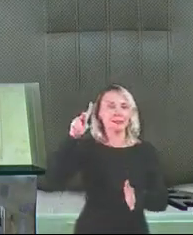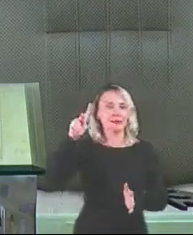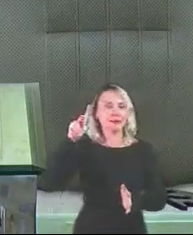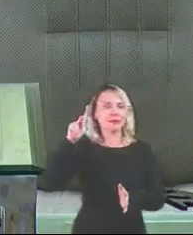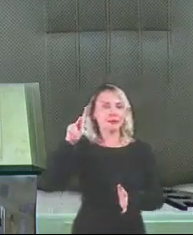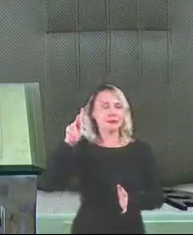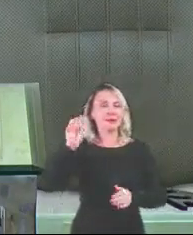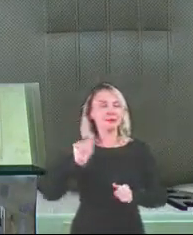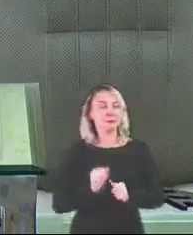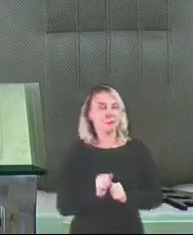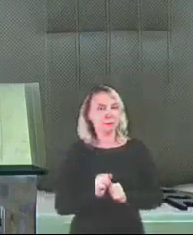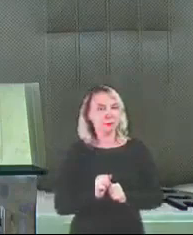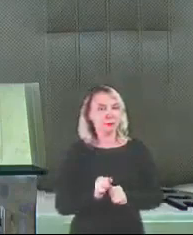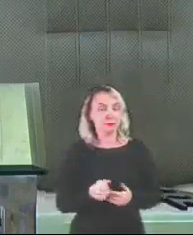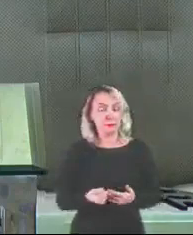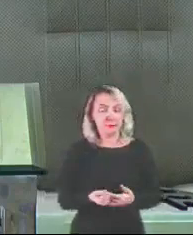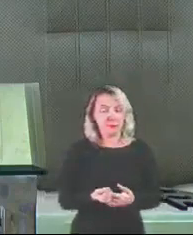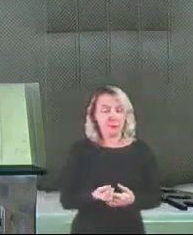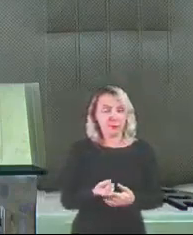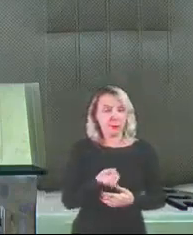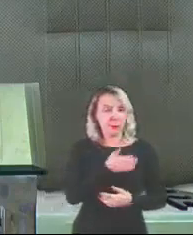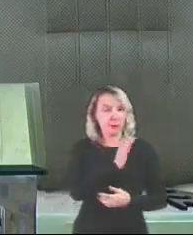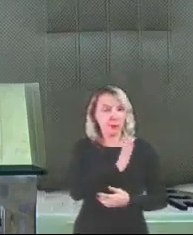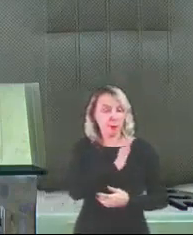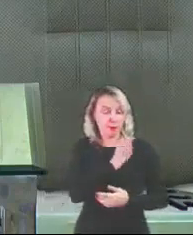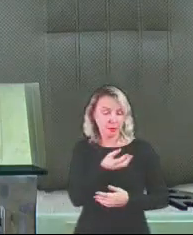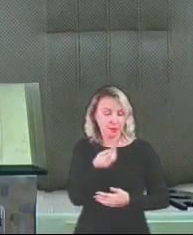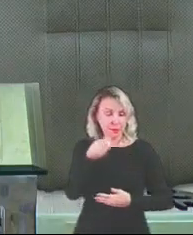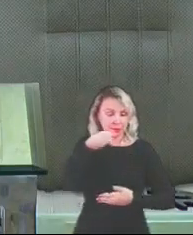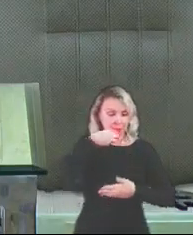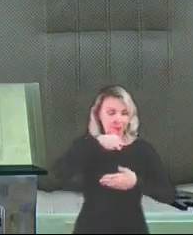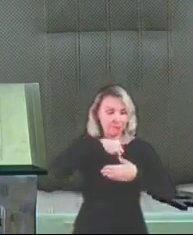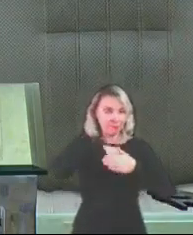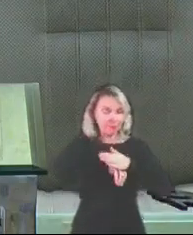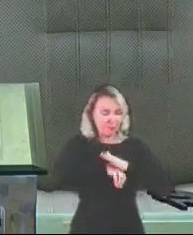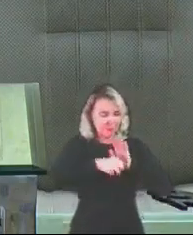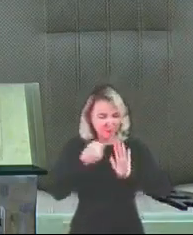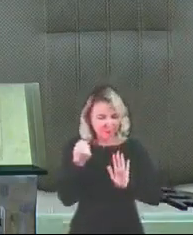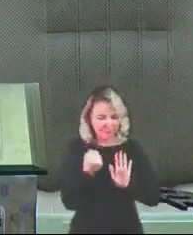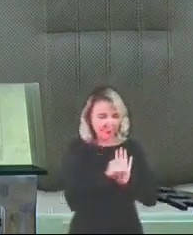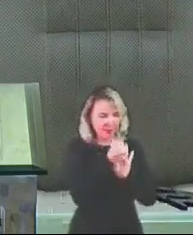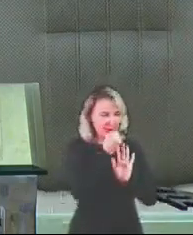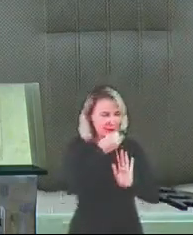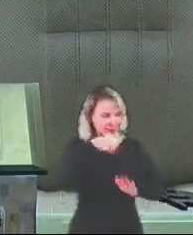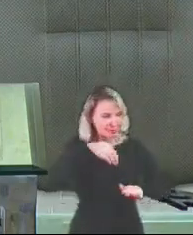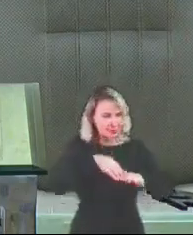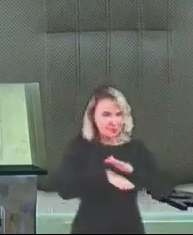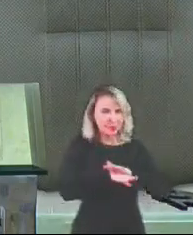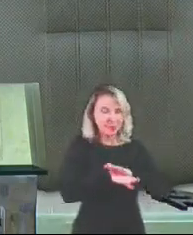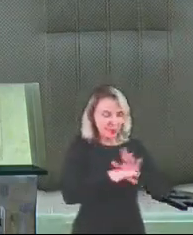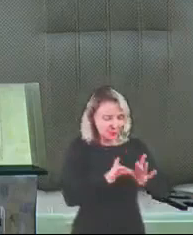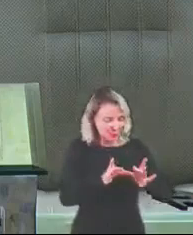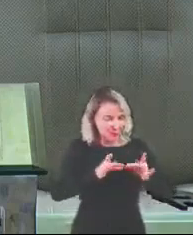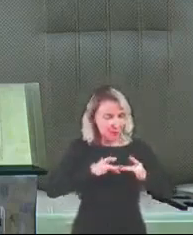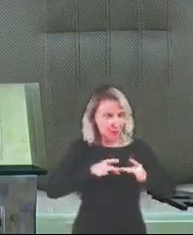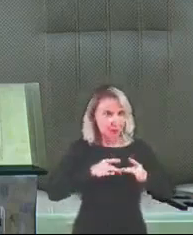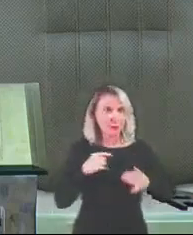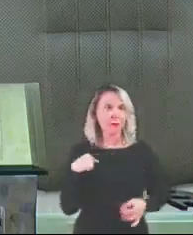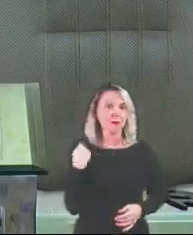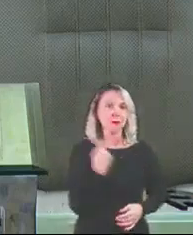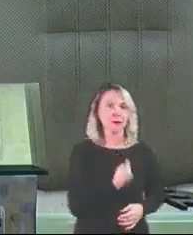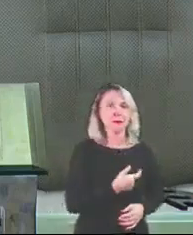O que está dentro do nosso coração, que está embutido, que está cravado, gravado em nossa